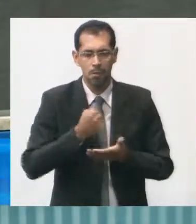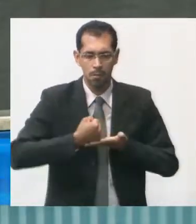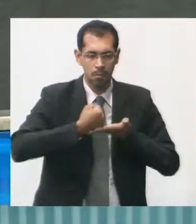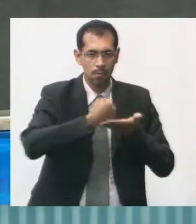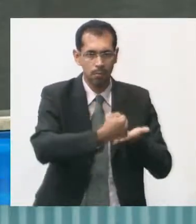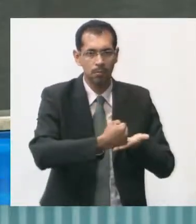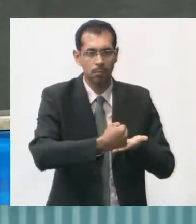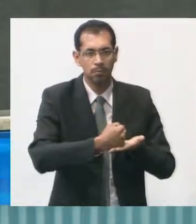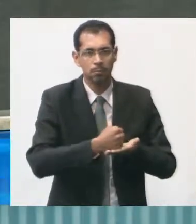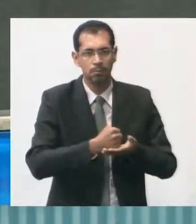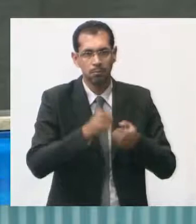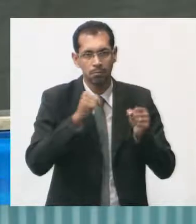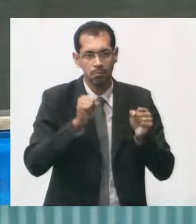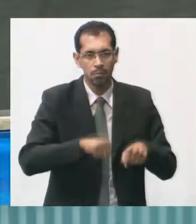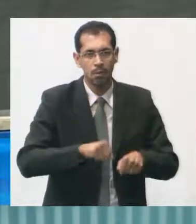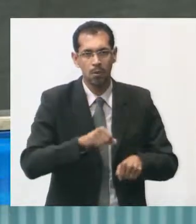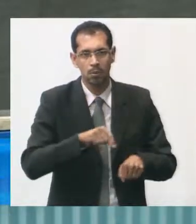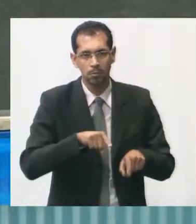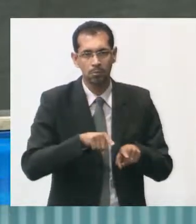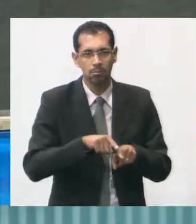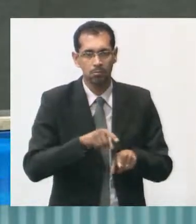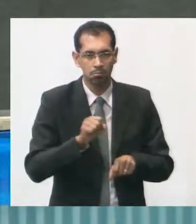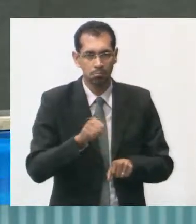dessa cidade, nosso gabinete está